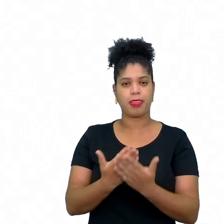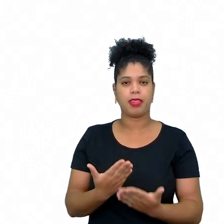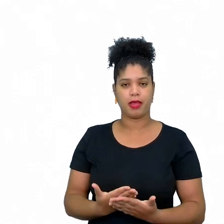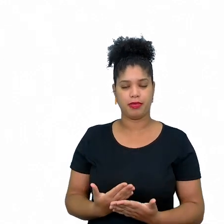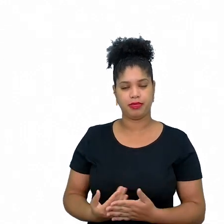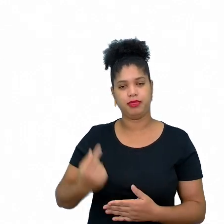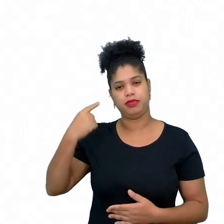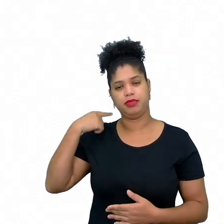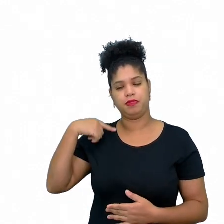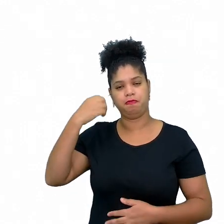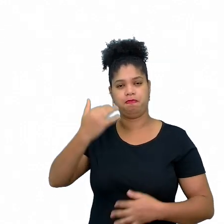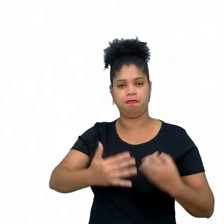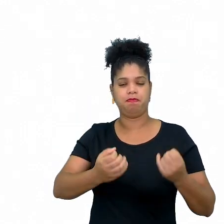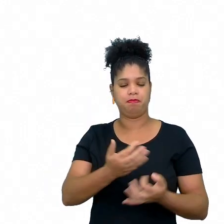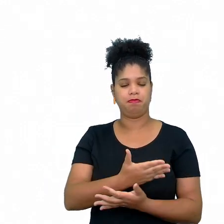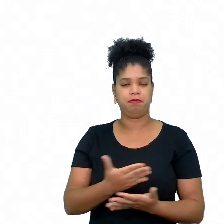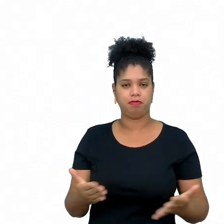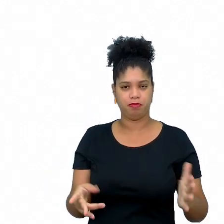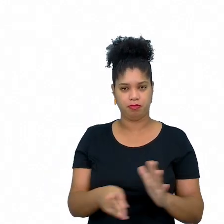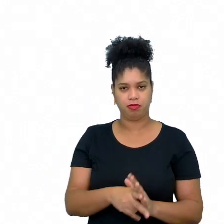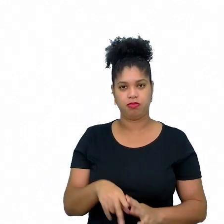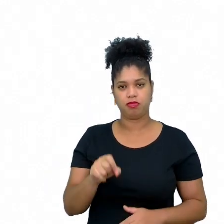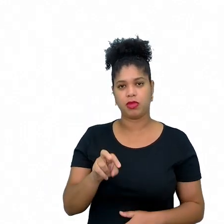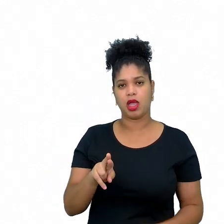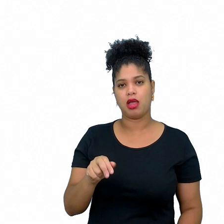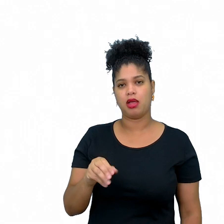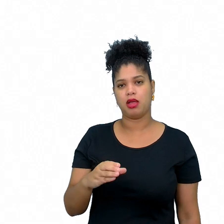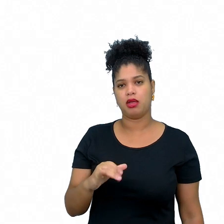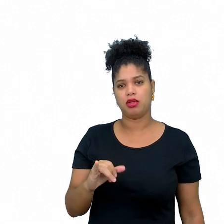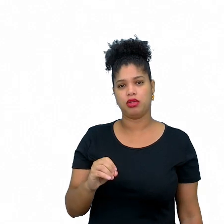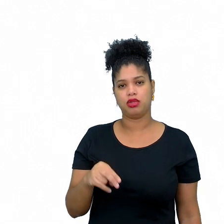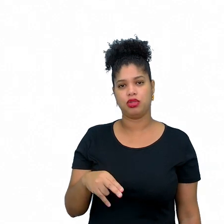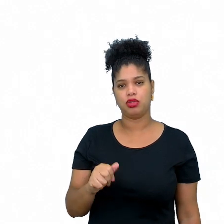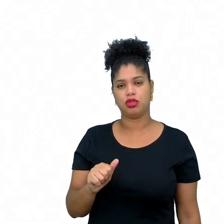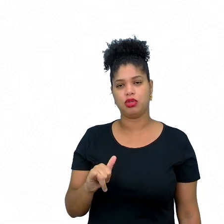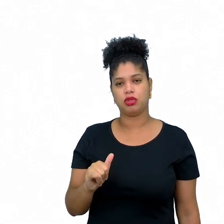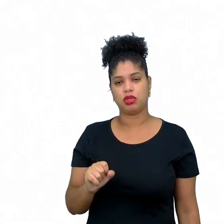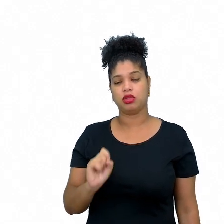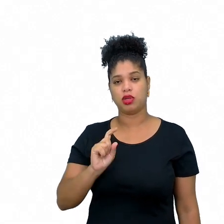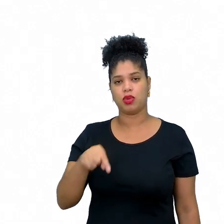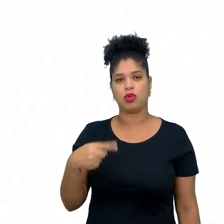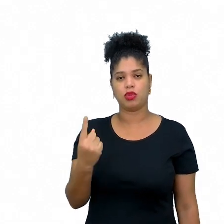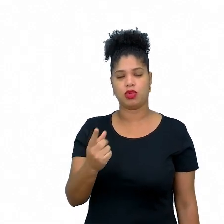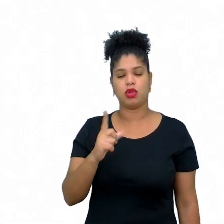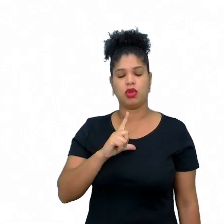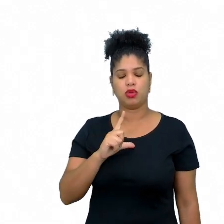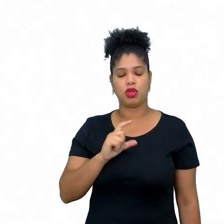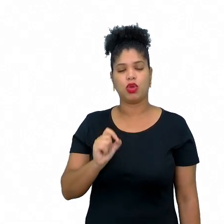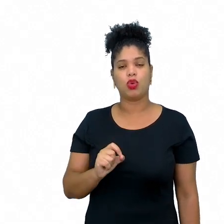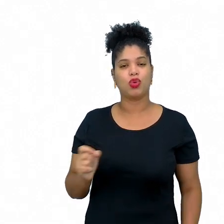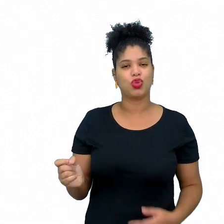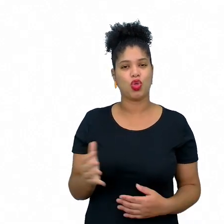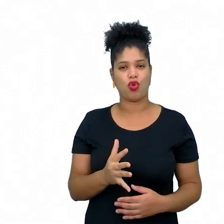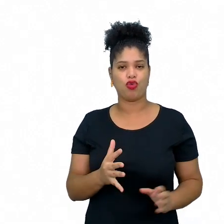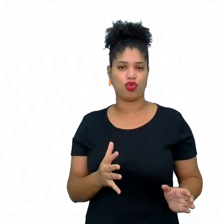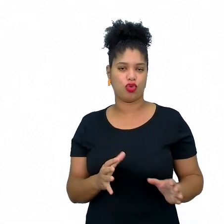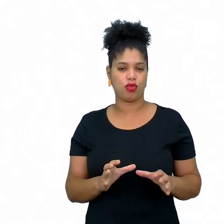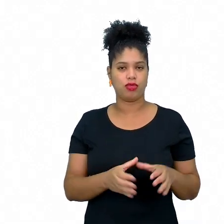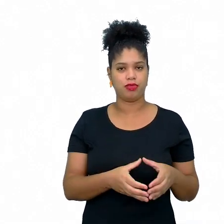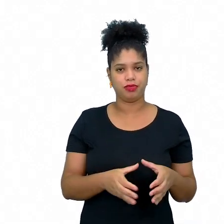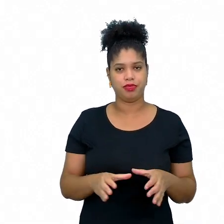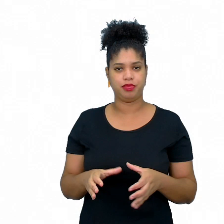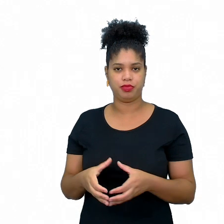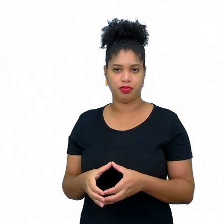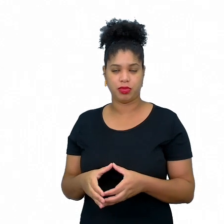estávamos falando sobre os racionais. E aí, a próxima, na sequência, nós temos já um novo conjunto, o conjunto dos